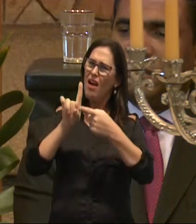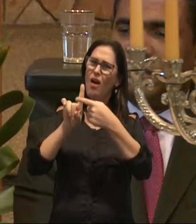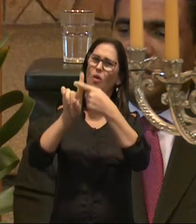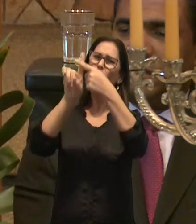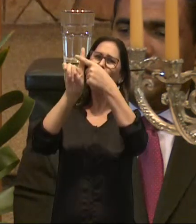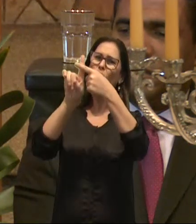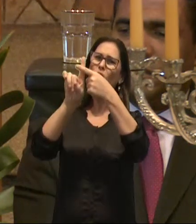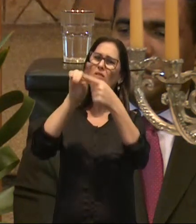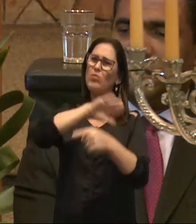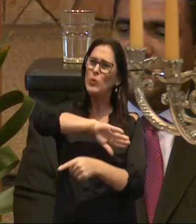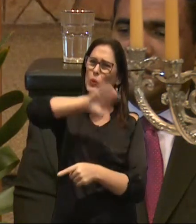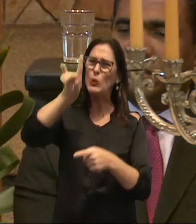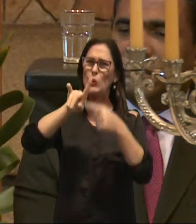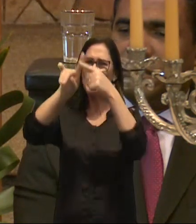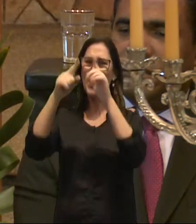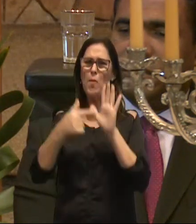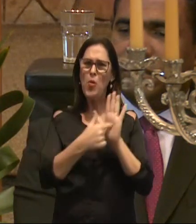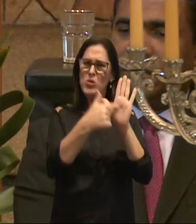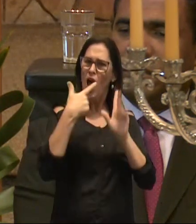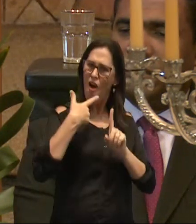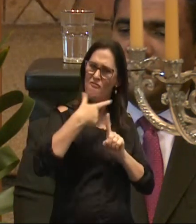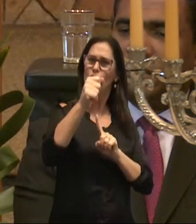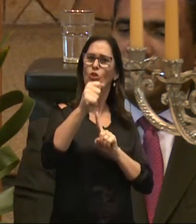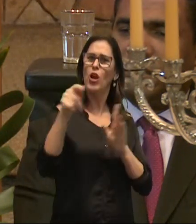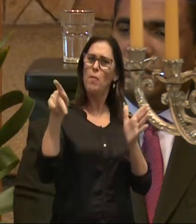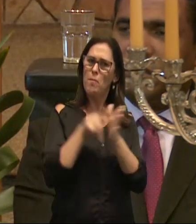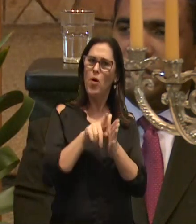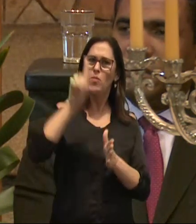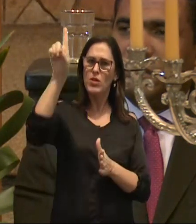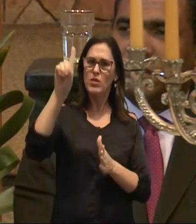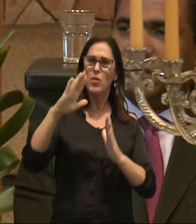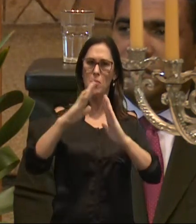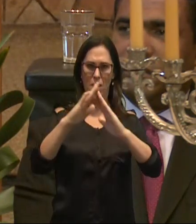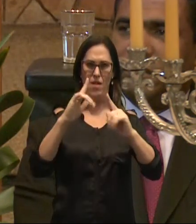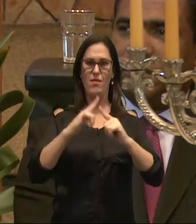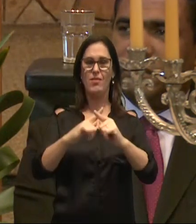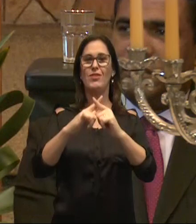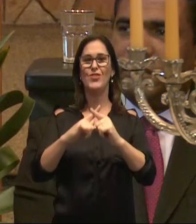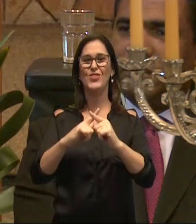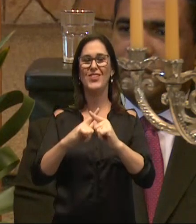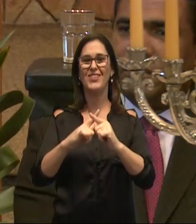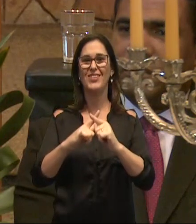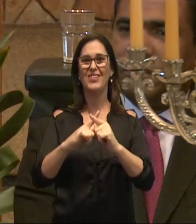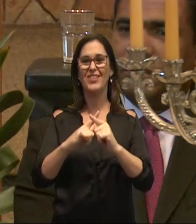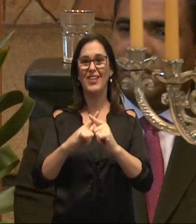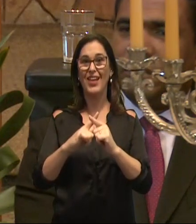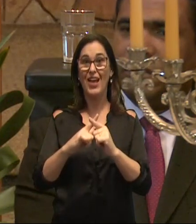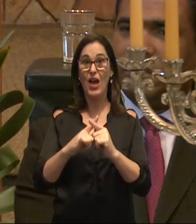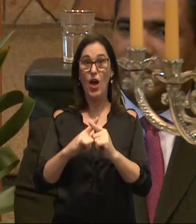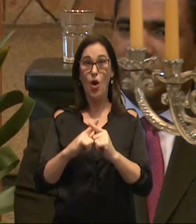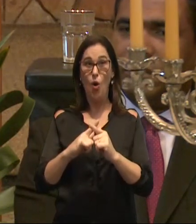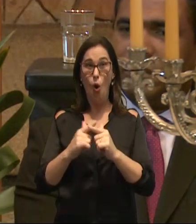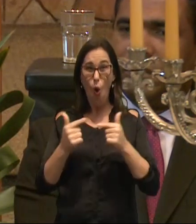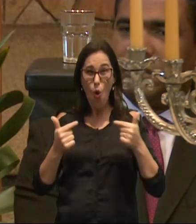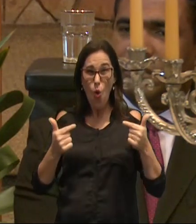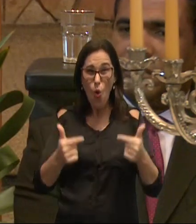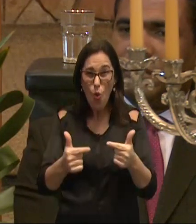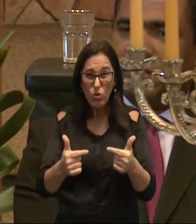Calvário, decretando a vitória de Deus para com a sua igreja. Não lutamos hoje contra